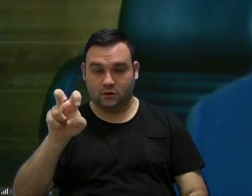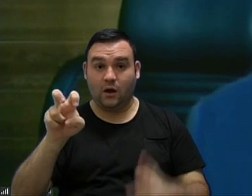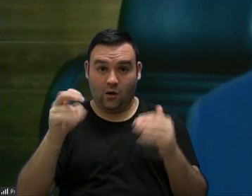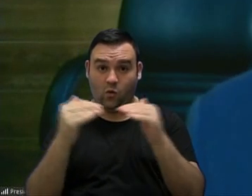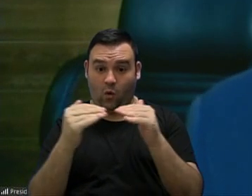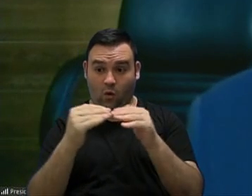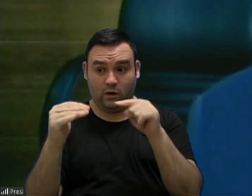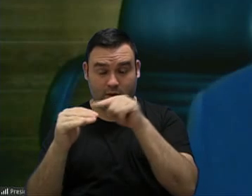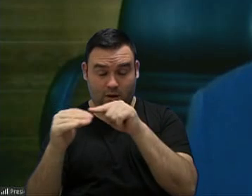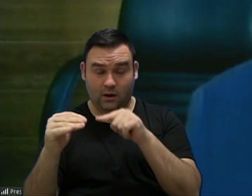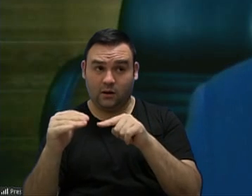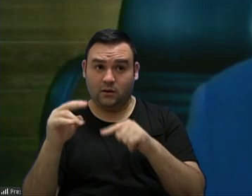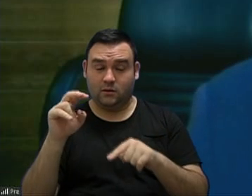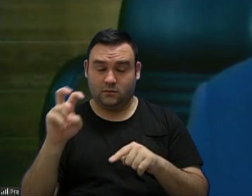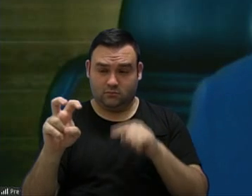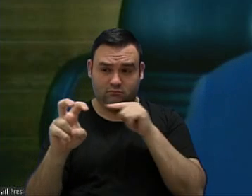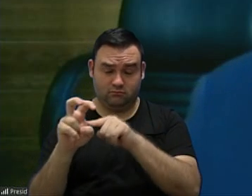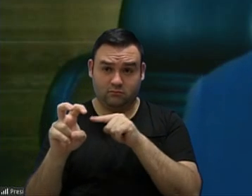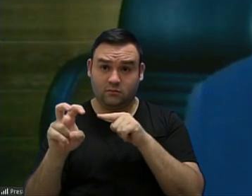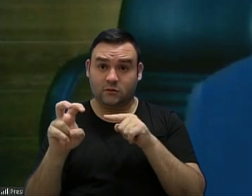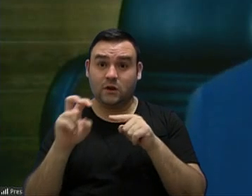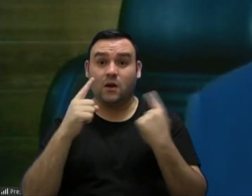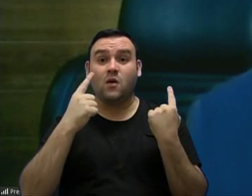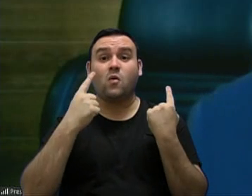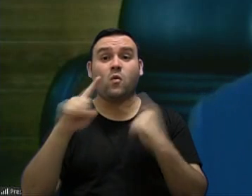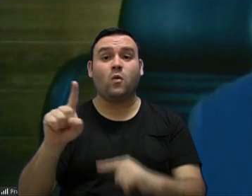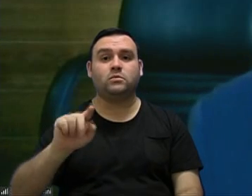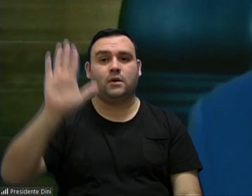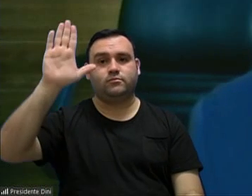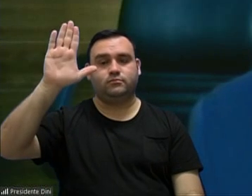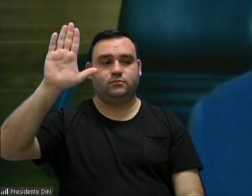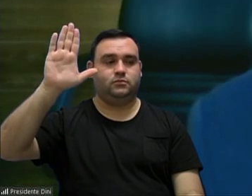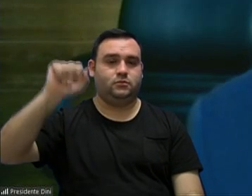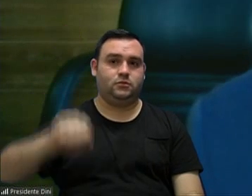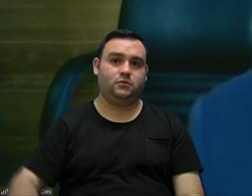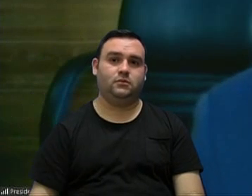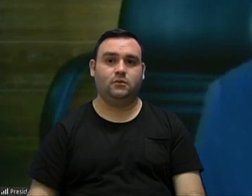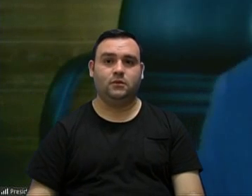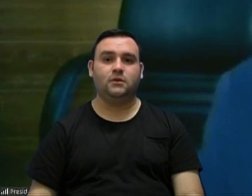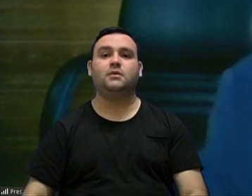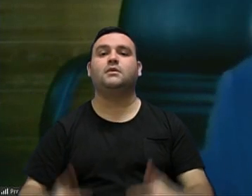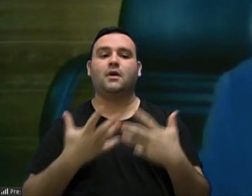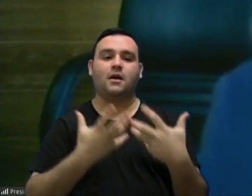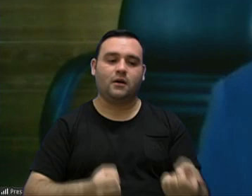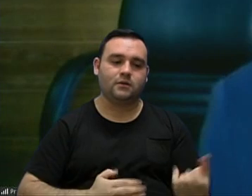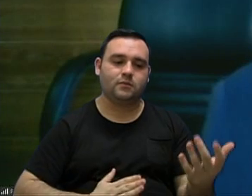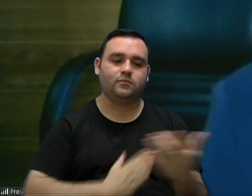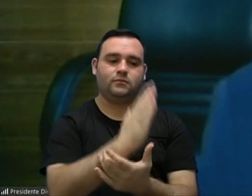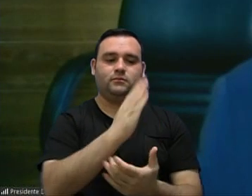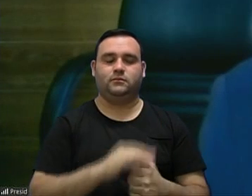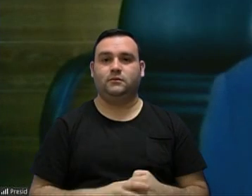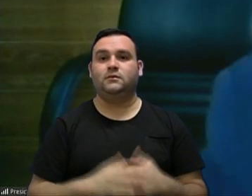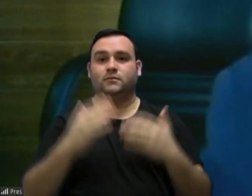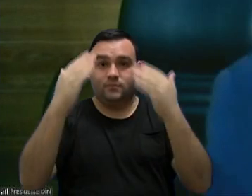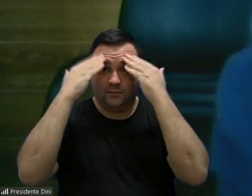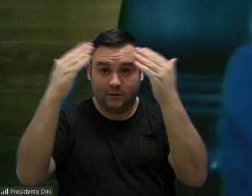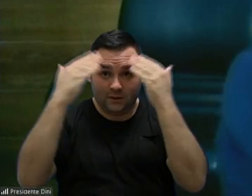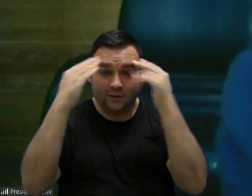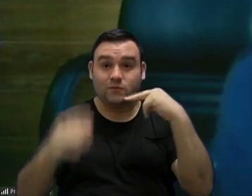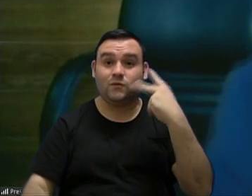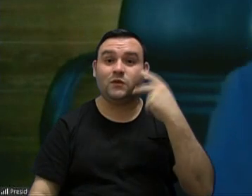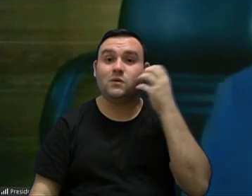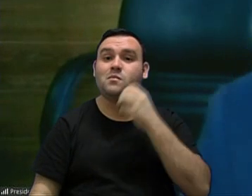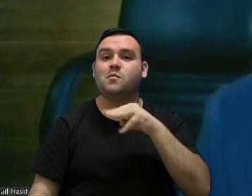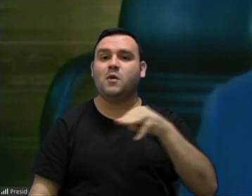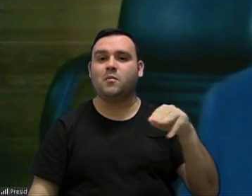5, os vereadores contrários se manifestem. Está aprovado. Muito obrigado, vereador Mário,